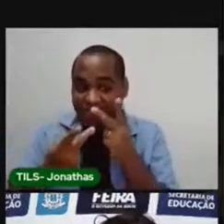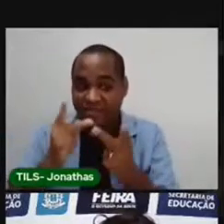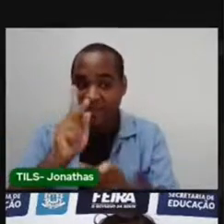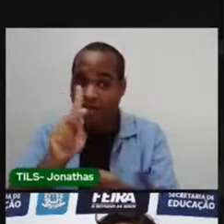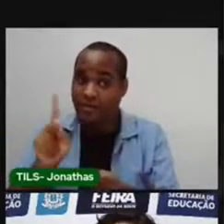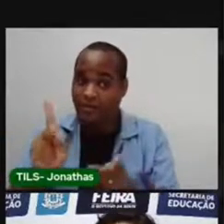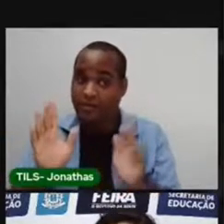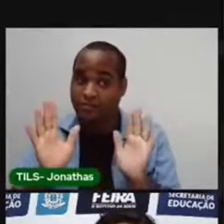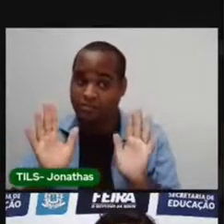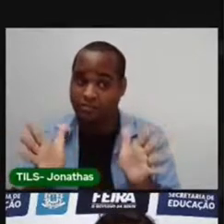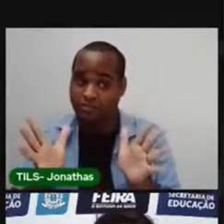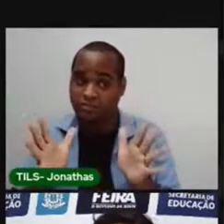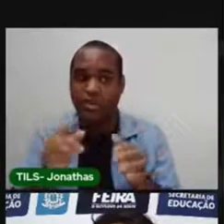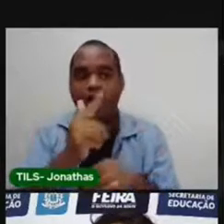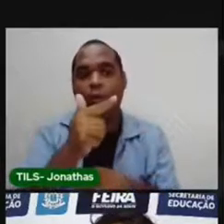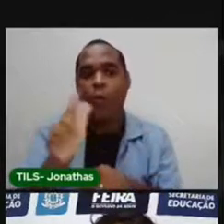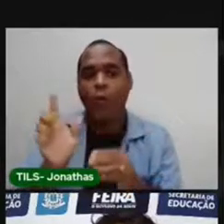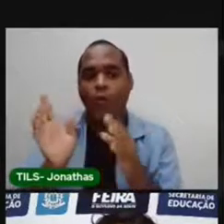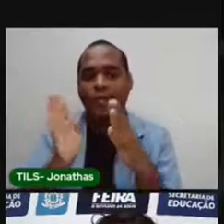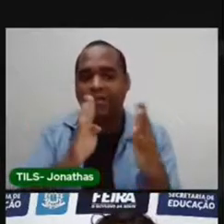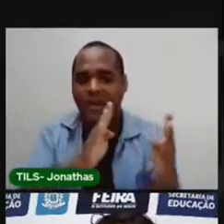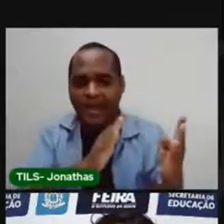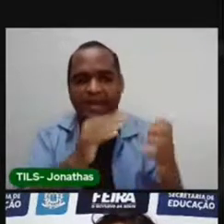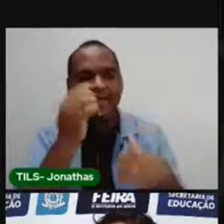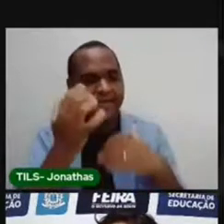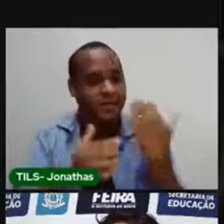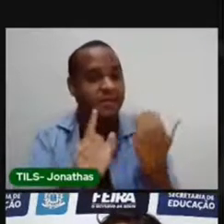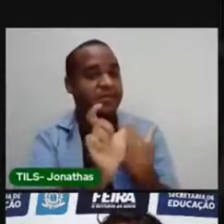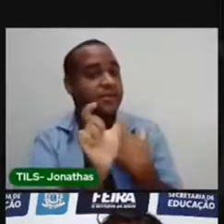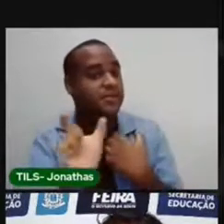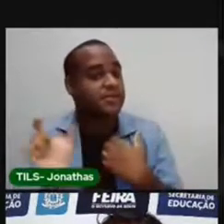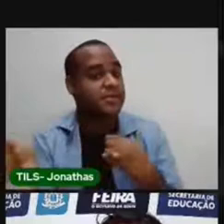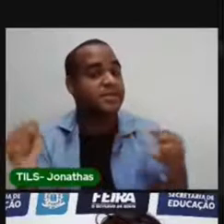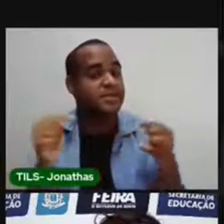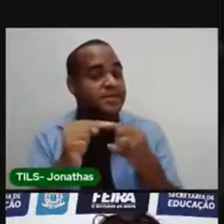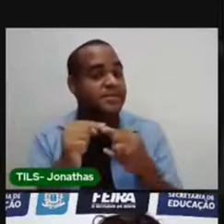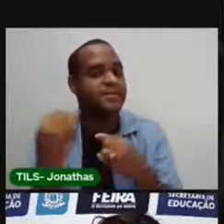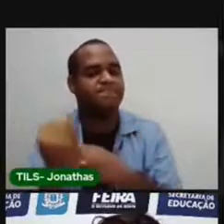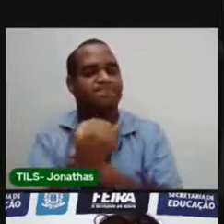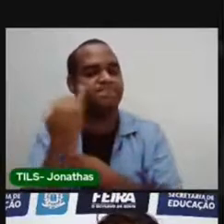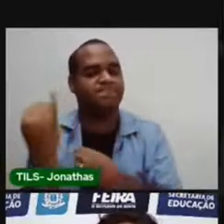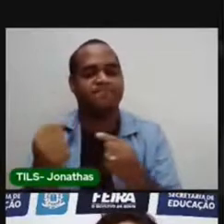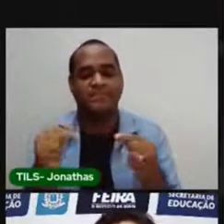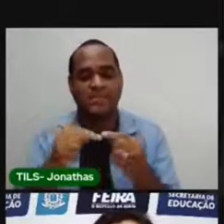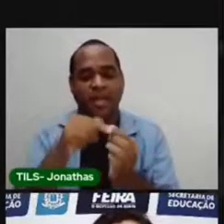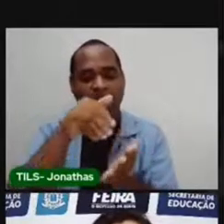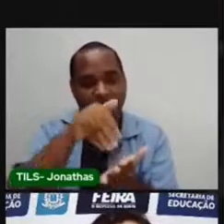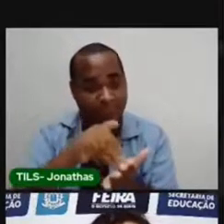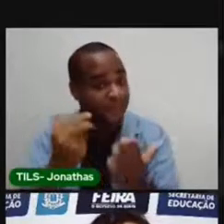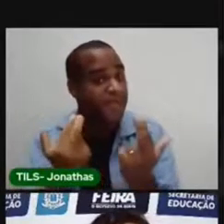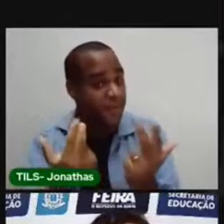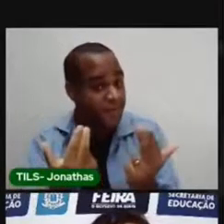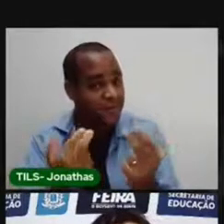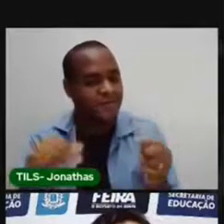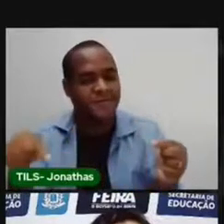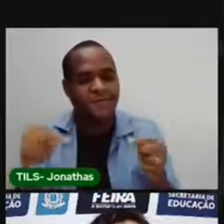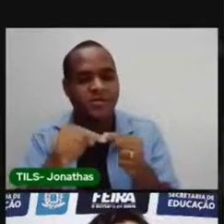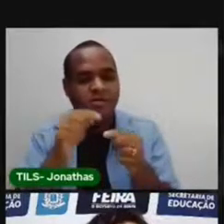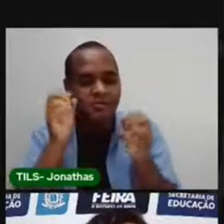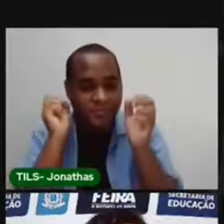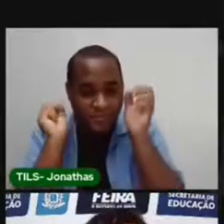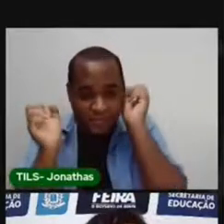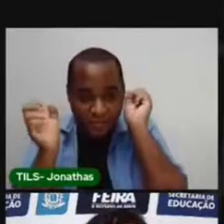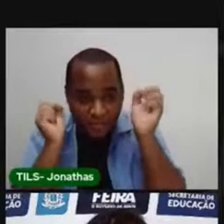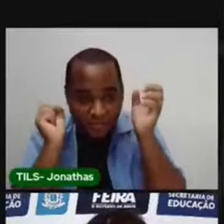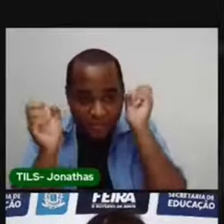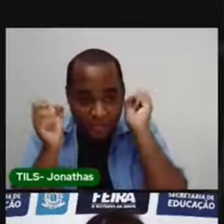outro slide que as rimas são as palavras que terminam igual, que ao nosso ouvido tem